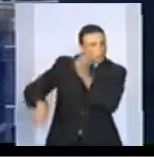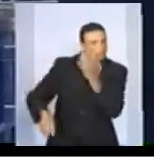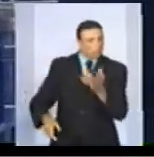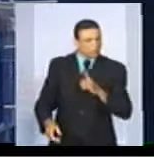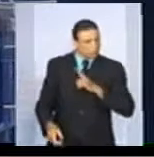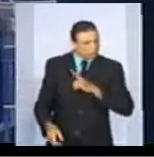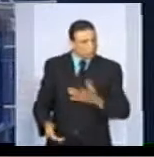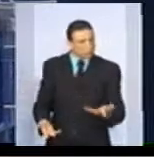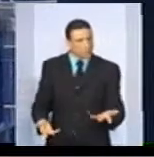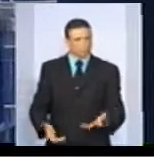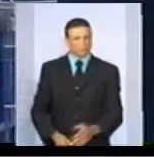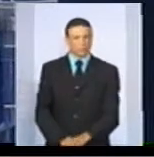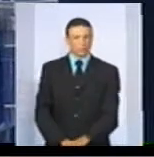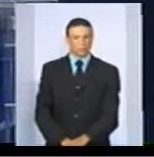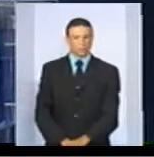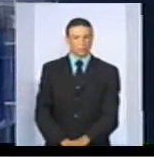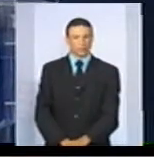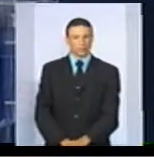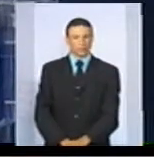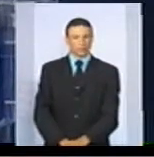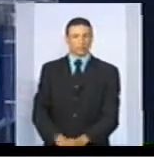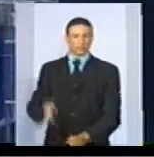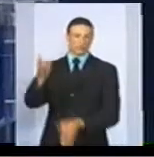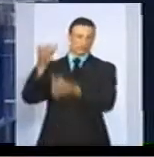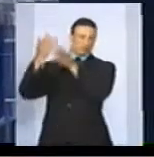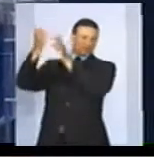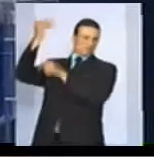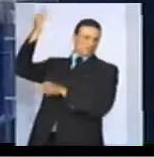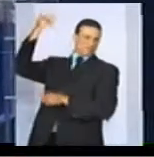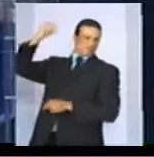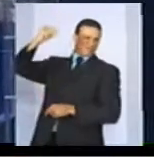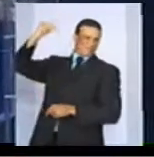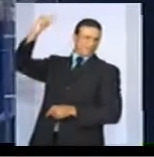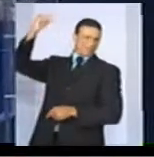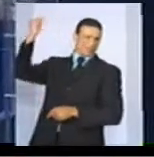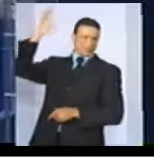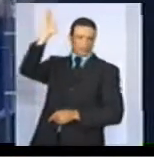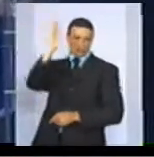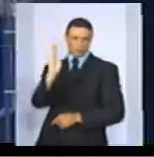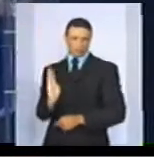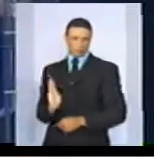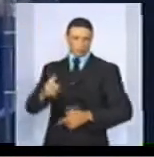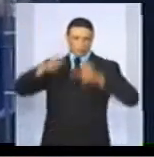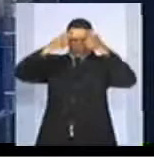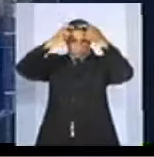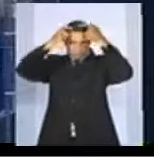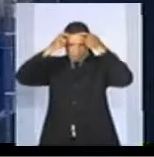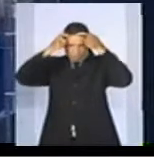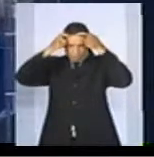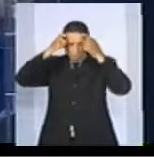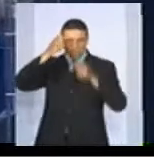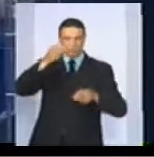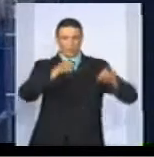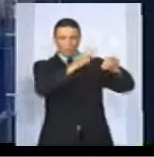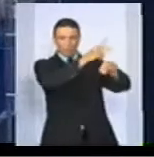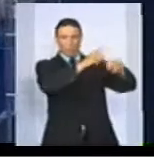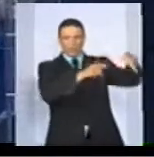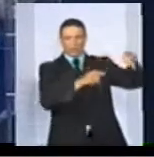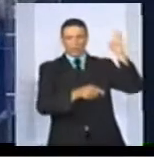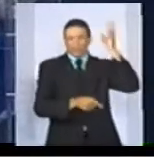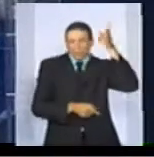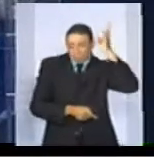serviço no segundo império houve no Maranhão um